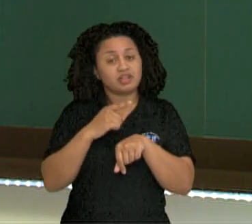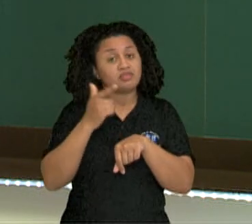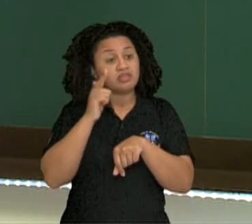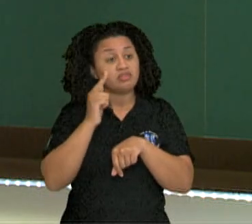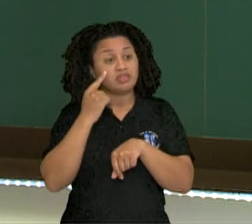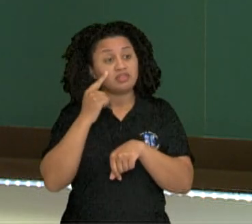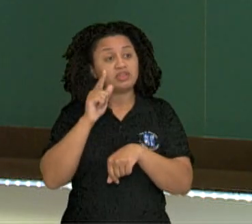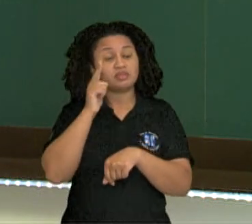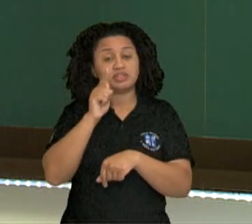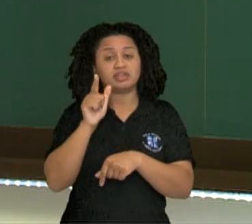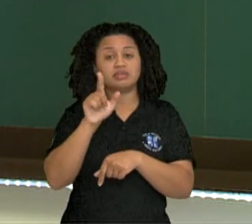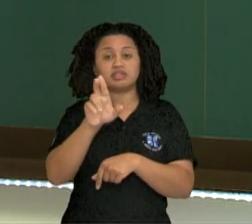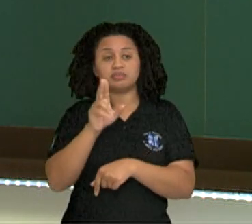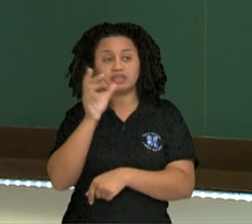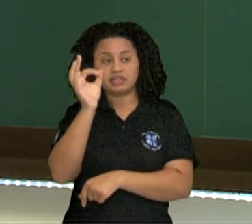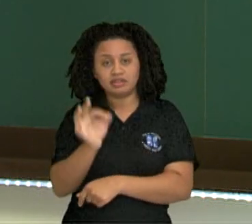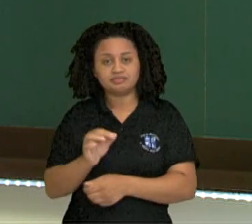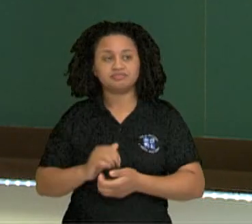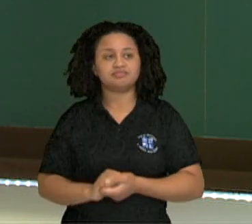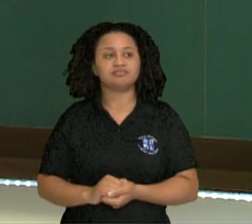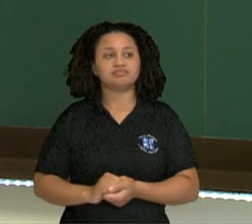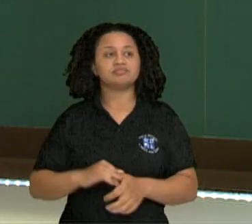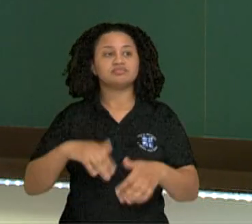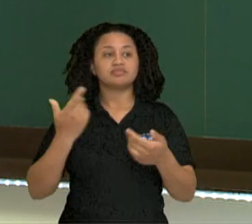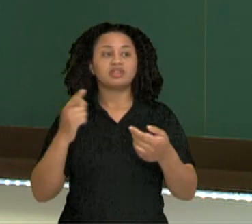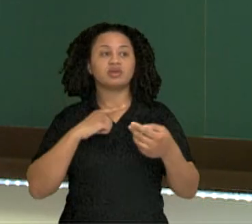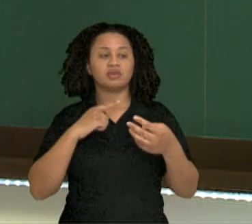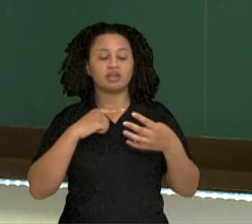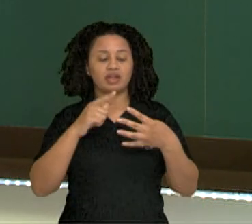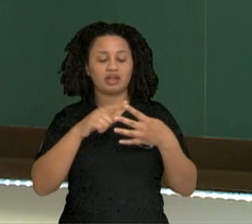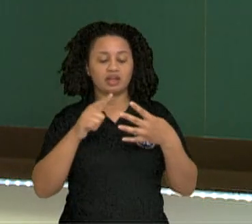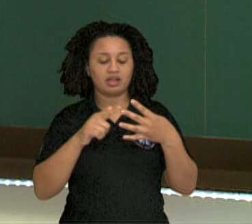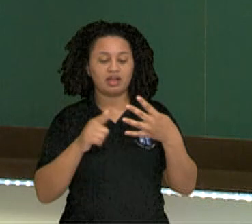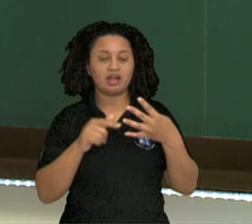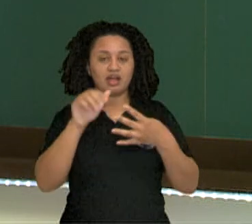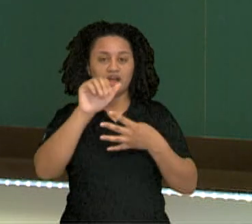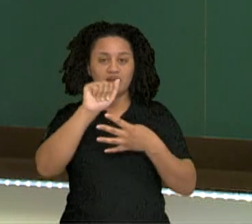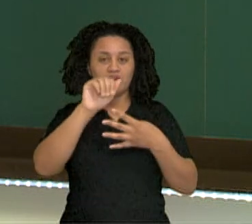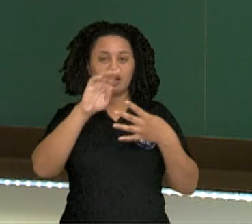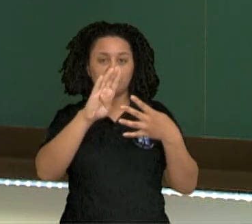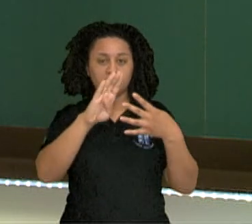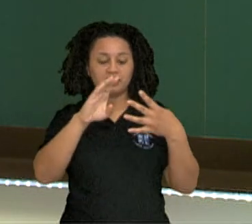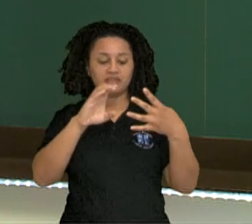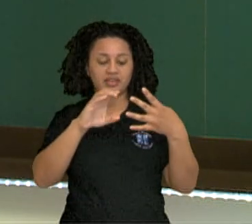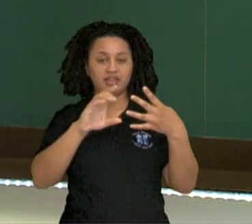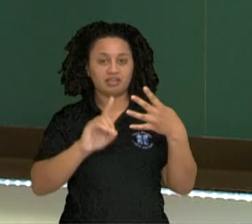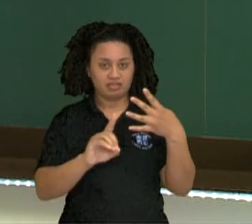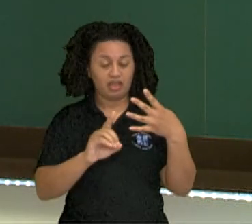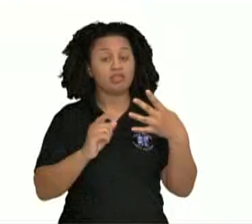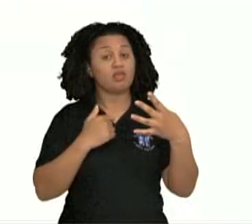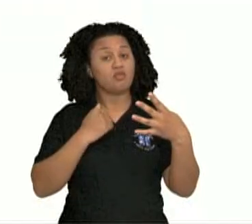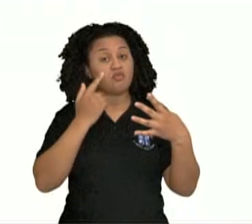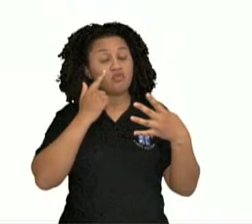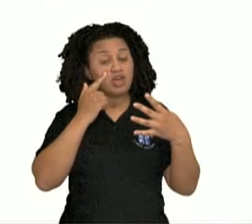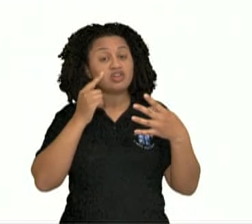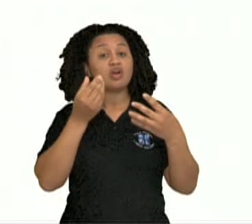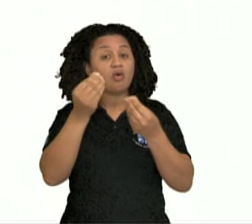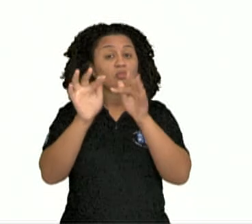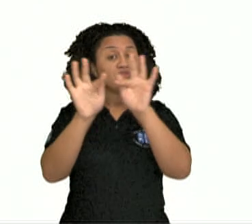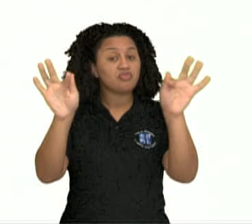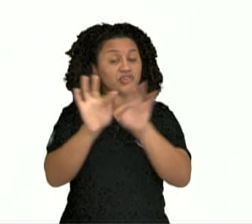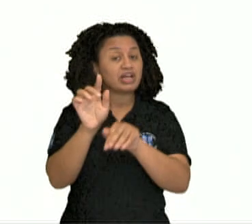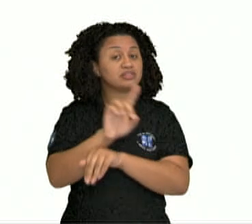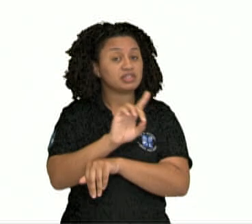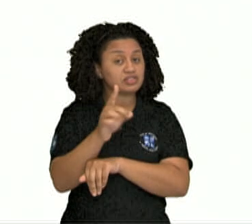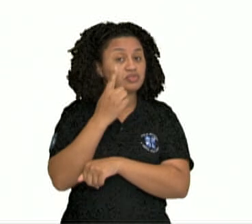acertar. Então, se vive em lugares contaminados, se quedou no vivas, em lugares contaminados. Fuma